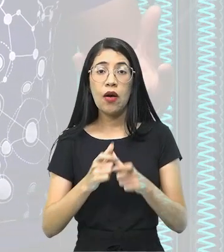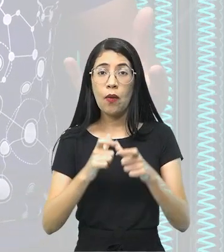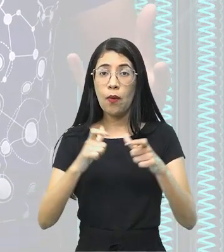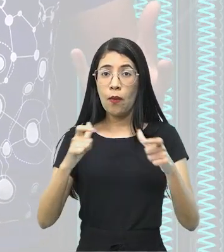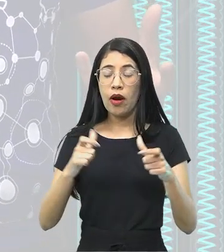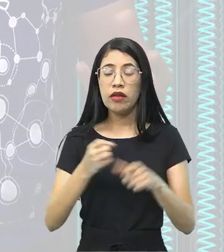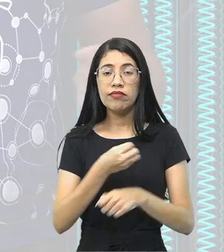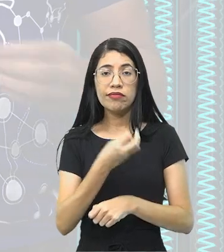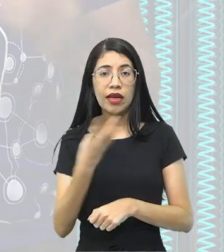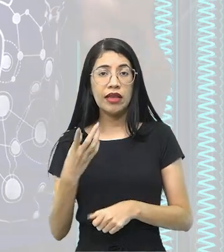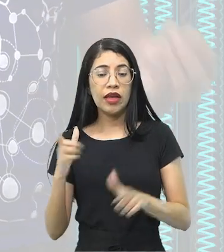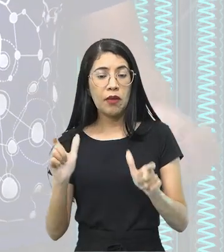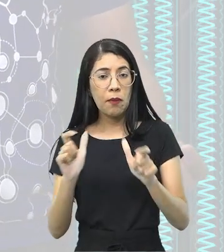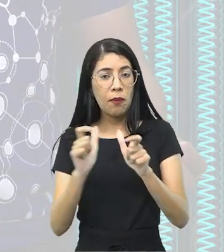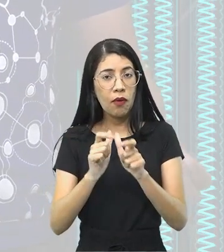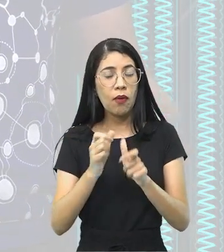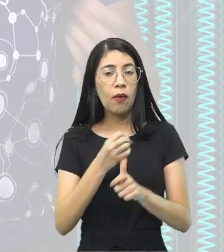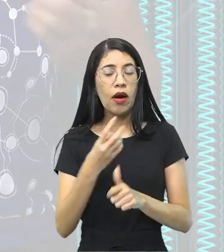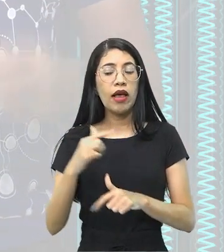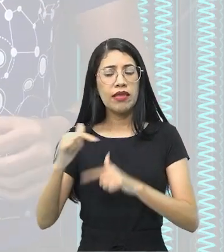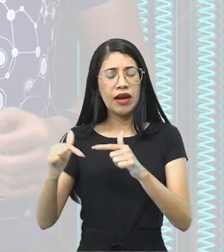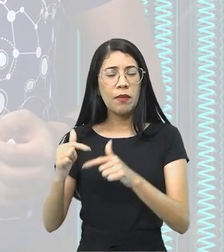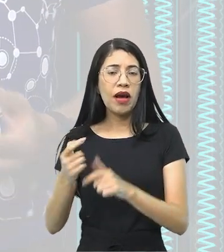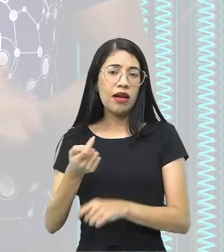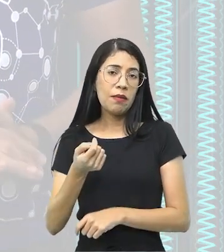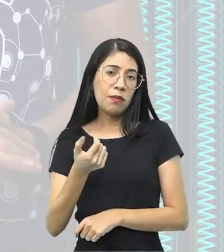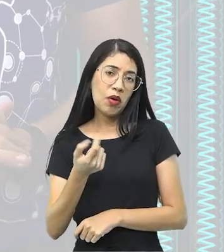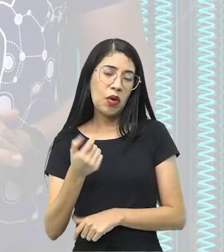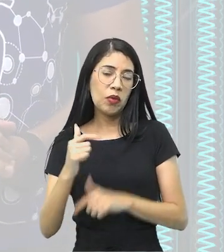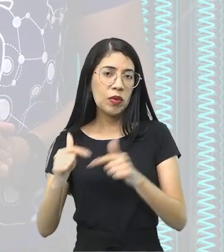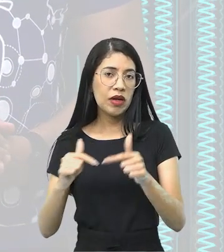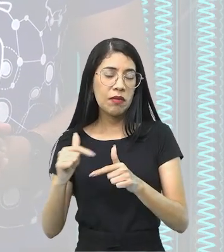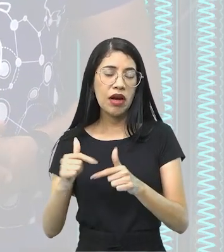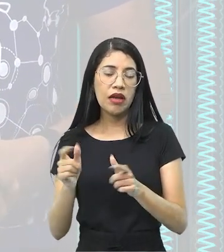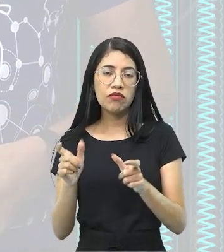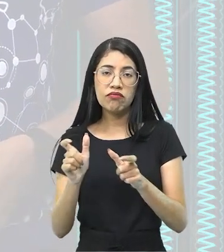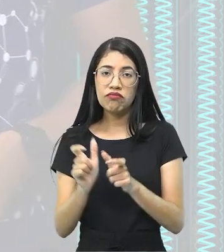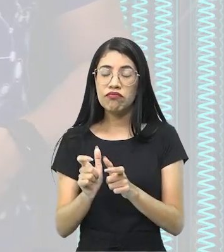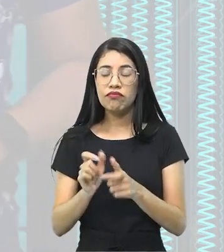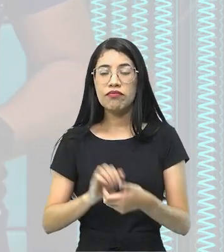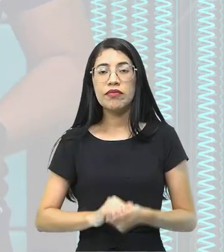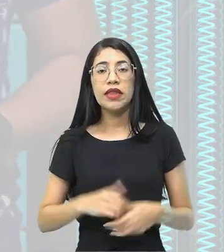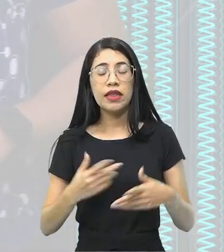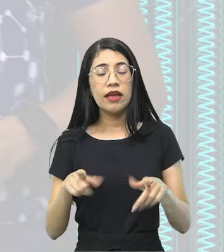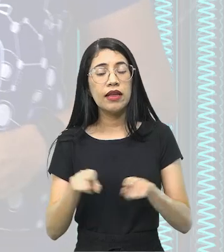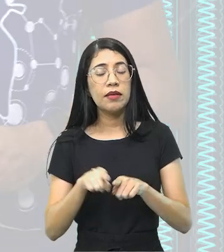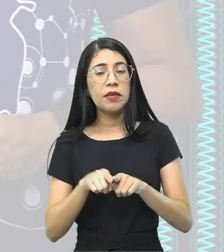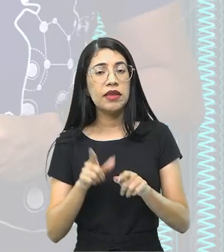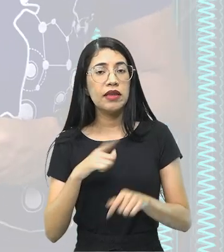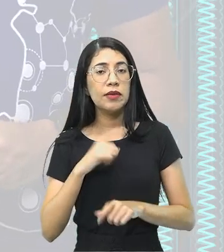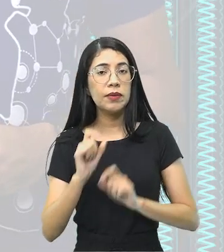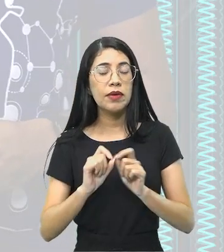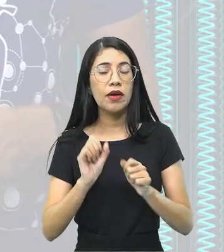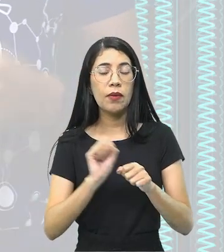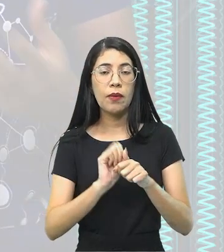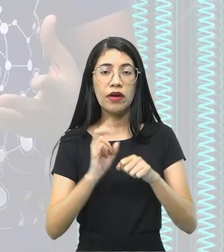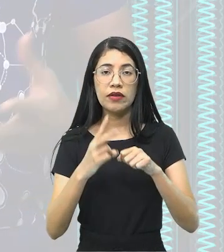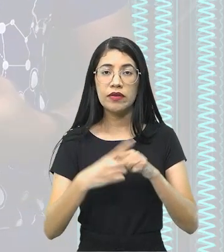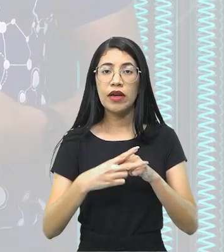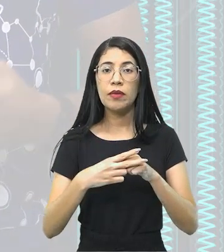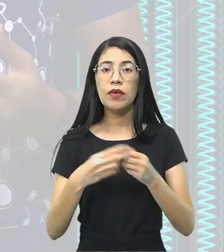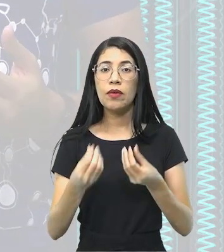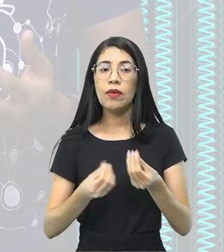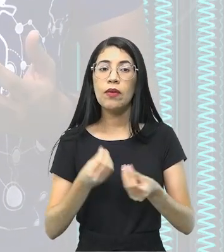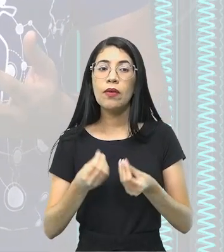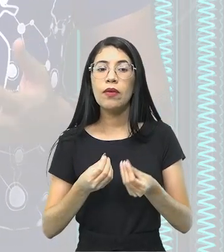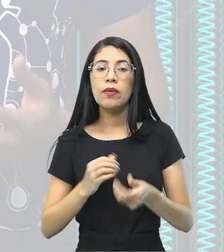e outro para menor quantidade, né? Ela trabalha muito, ela trabalha pouco, certo? Temos também aí, ó, os advérbios, as